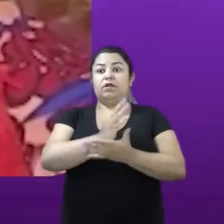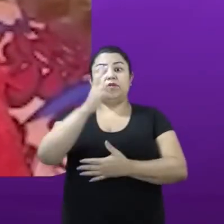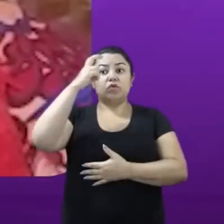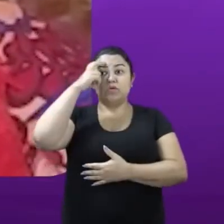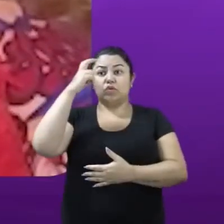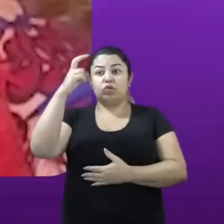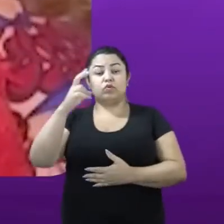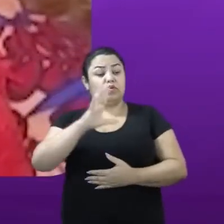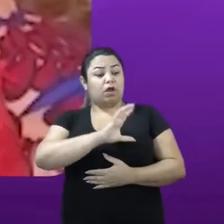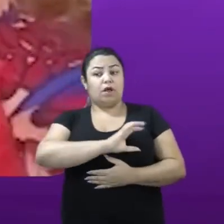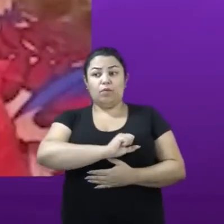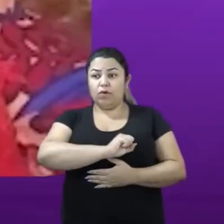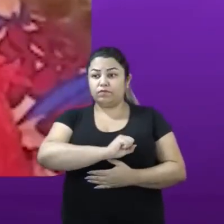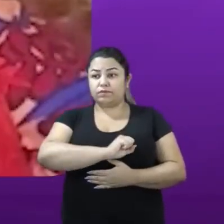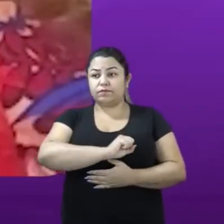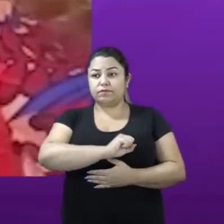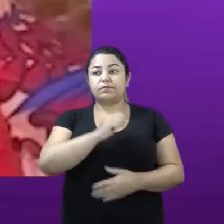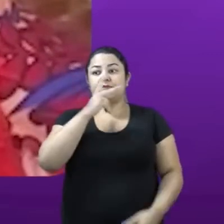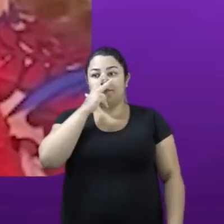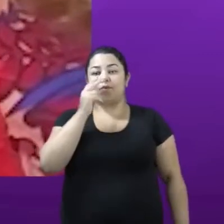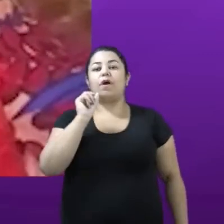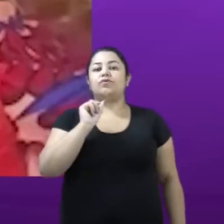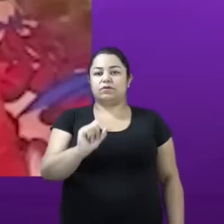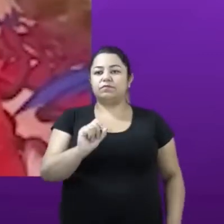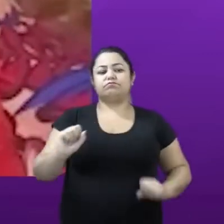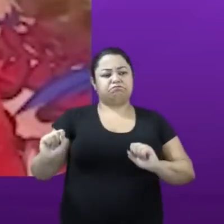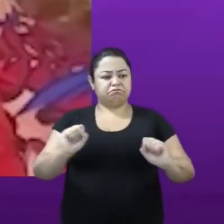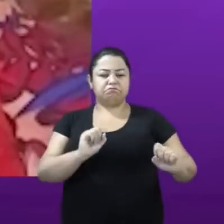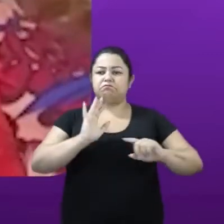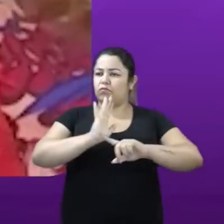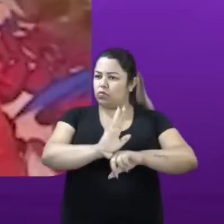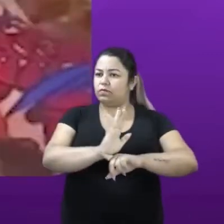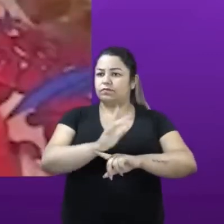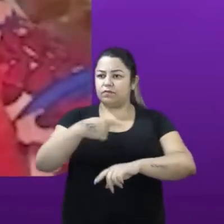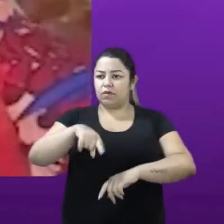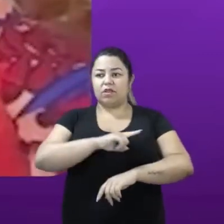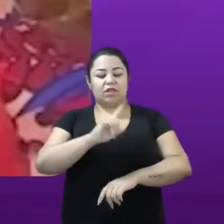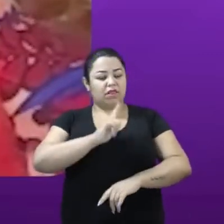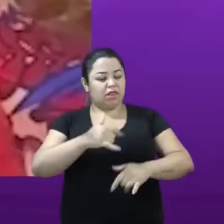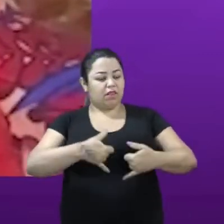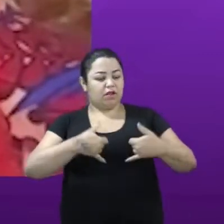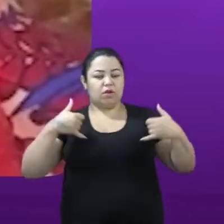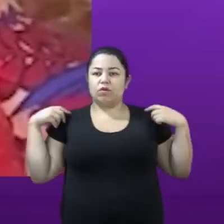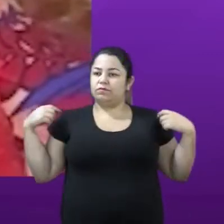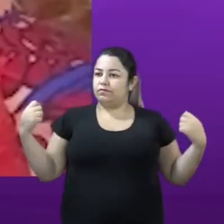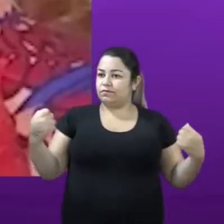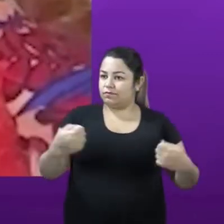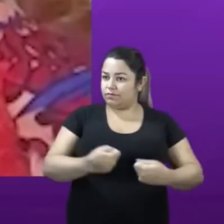cultura, do nosso amor. E aí eu acho que pode nos ajudar muito, porque nós temos que ter orgulho das nossas